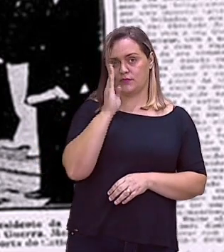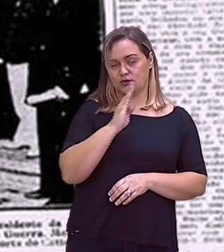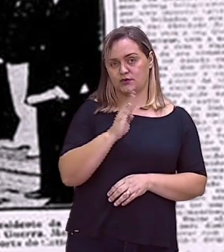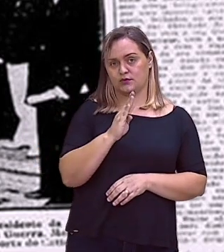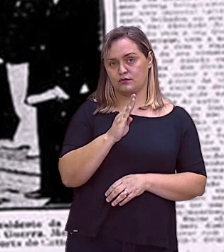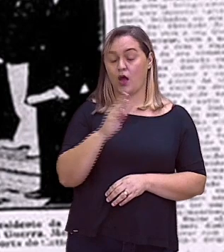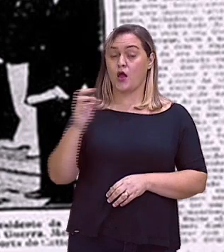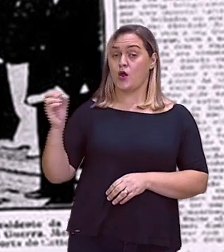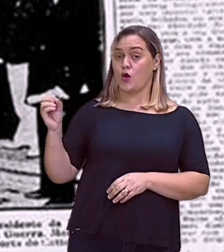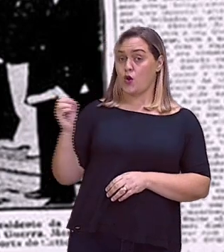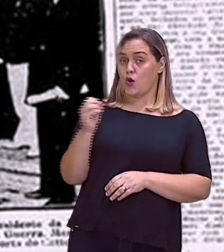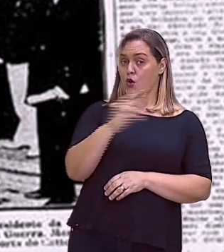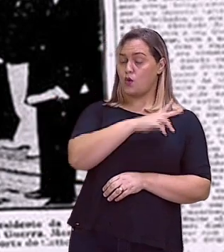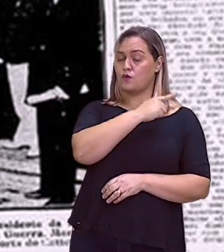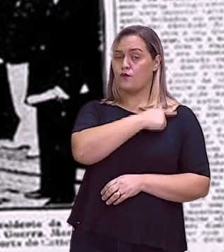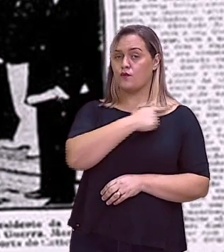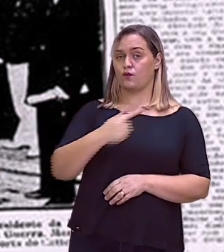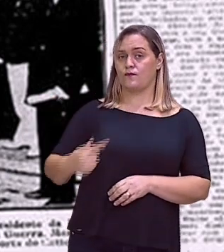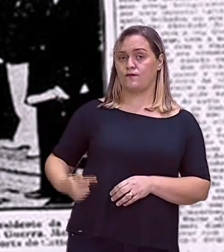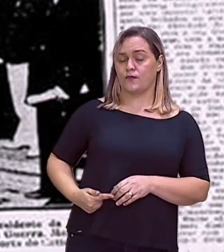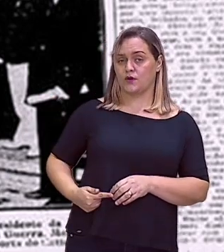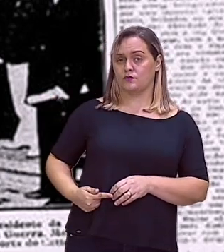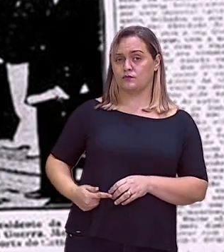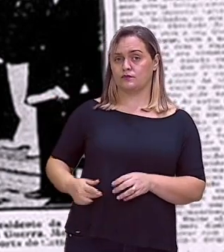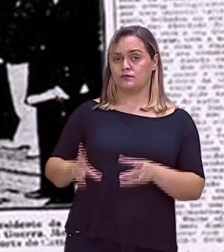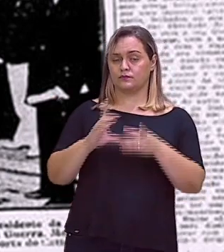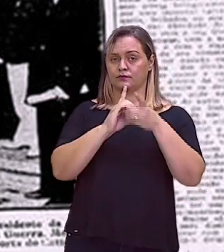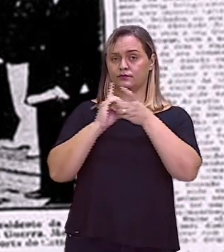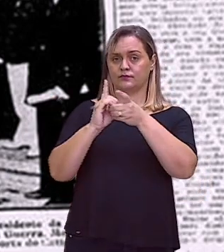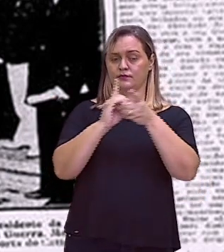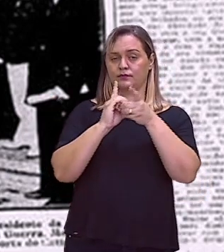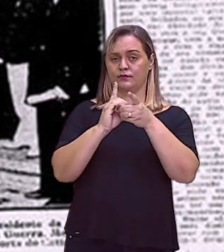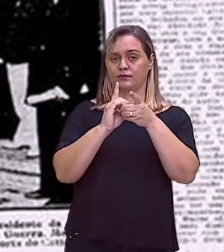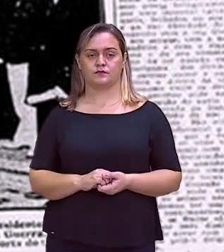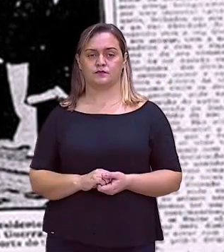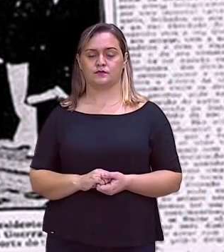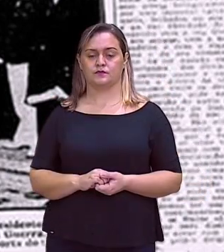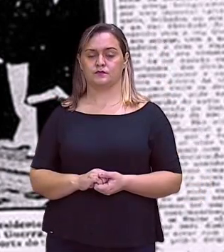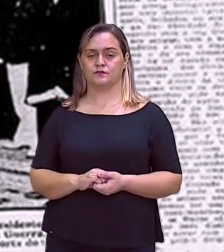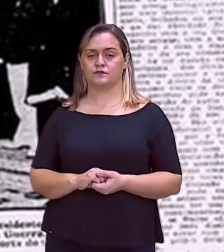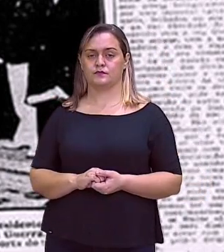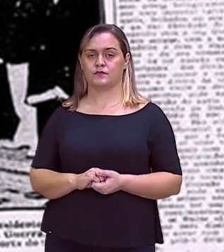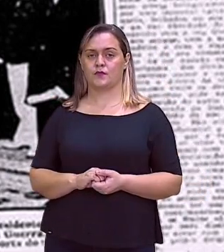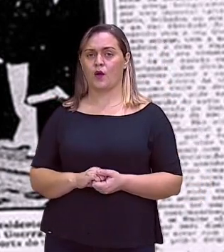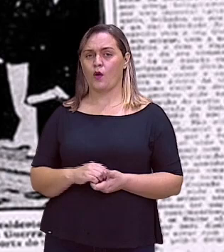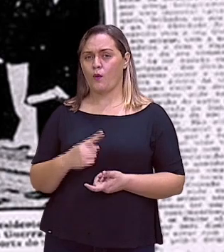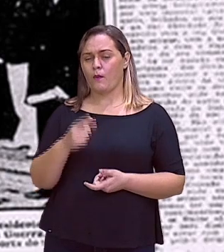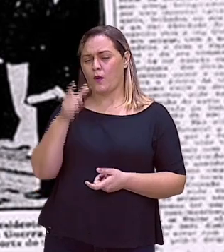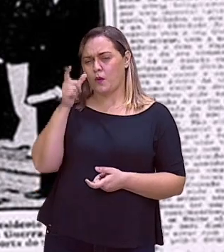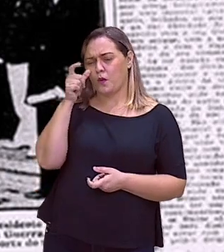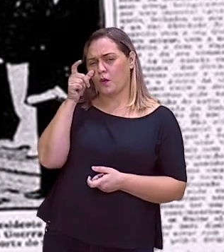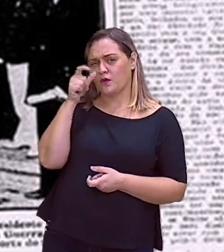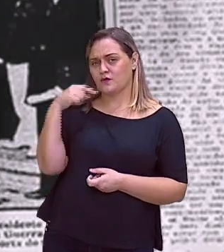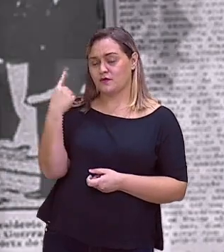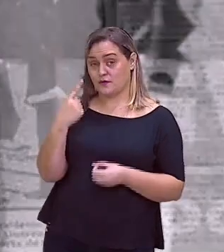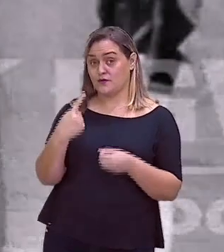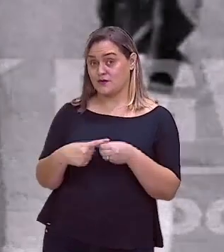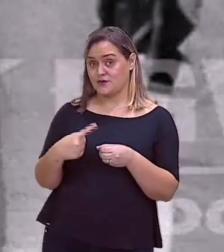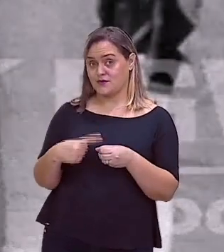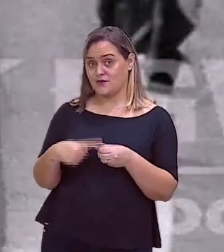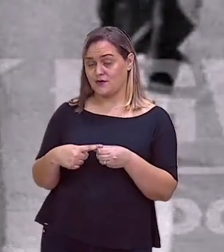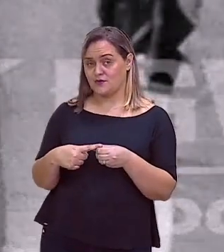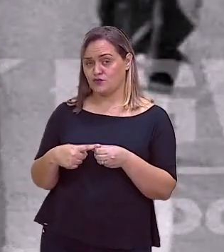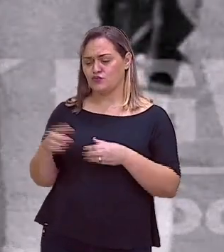fase da república brasileira conhecida como a quarta República uma curiosidade sobre a nossa cidade